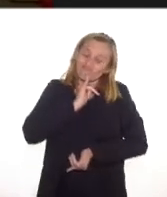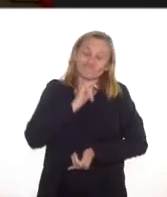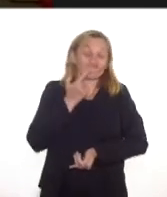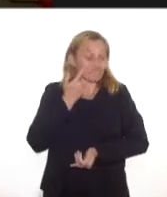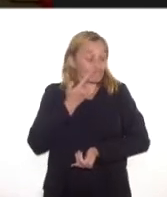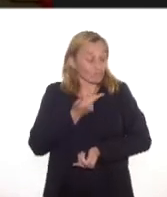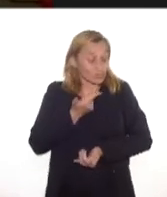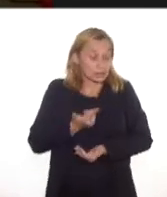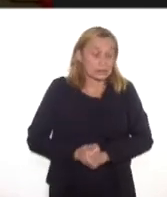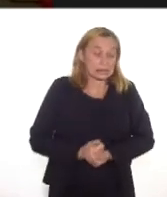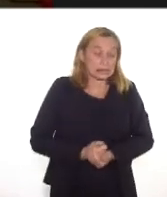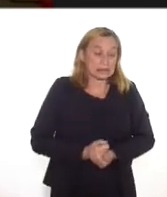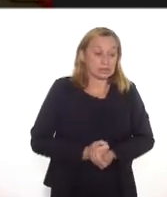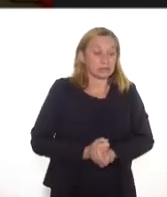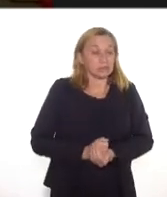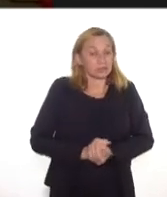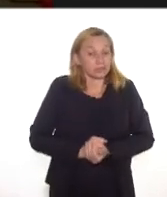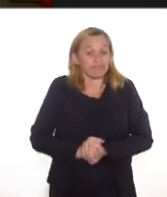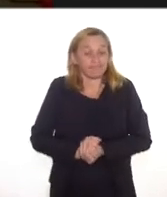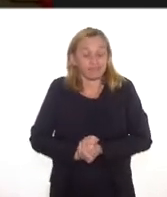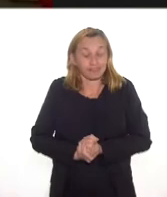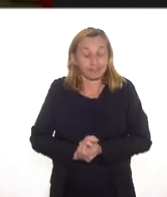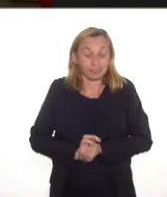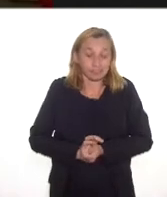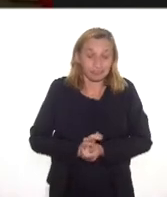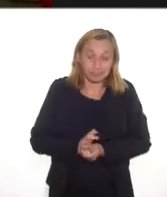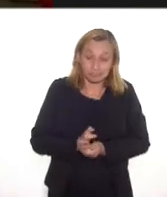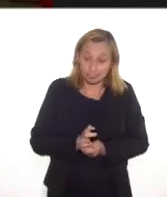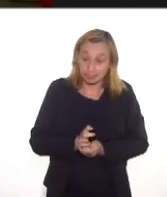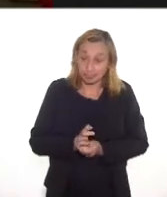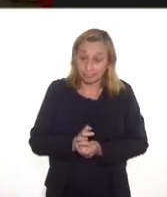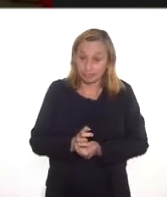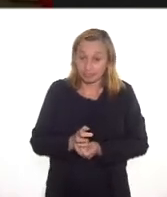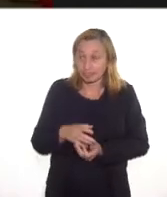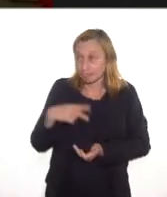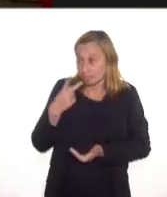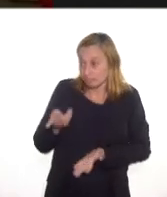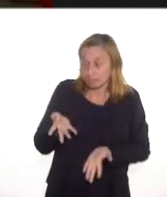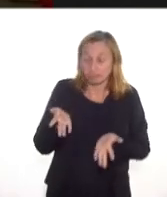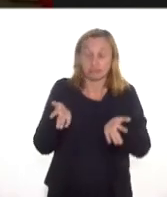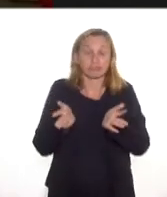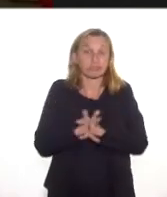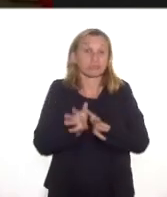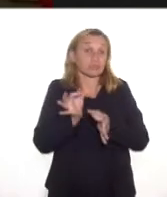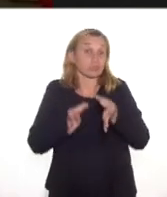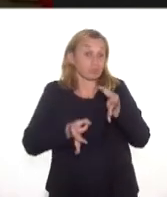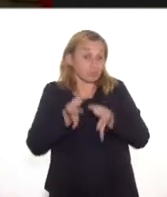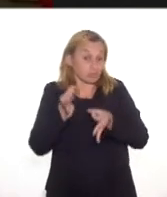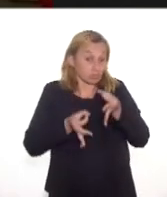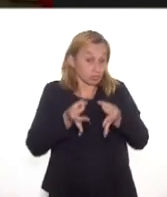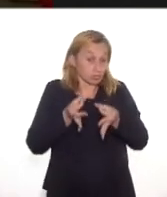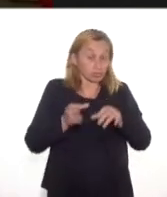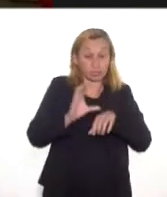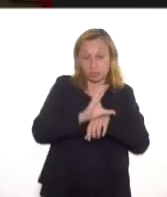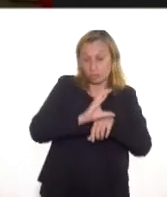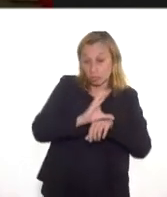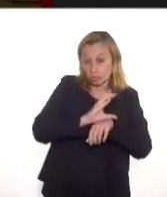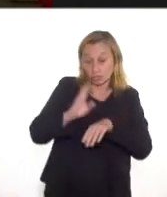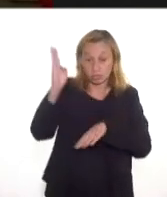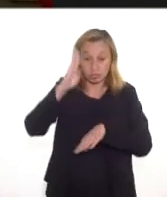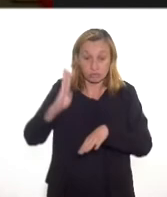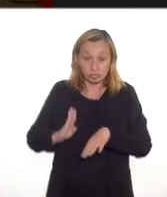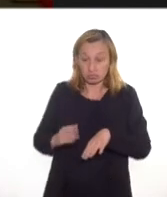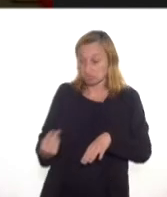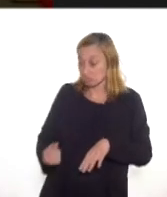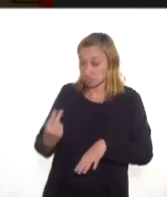visto que passar uma lógica de que a justiça, a Constituição brasileira não tem